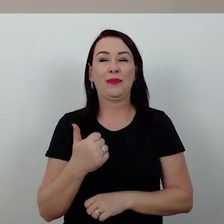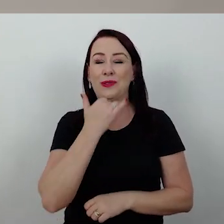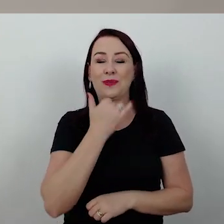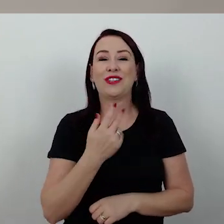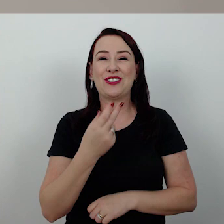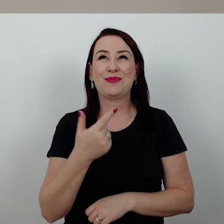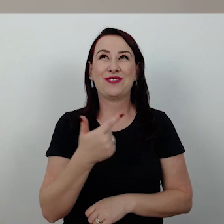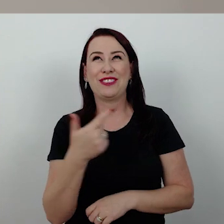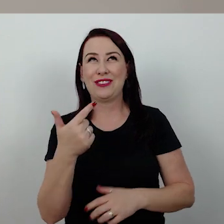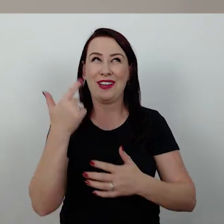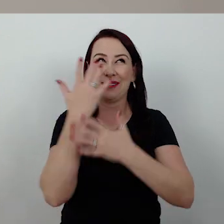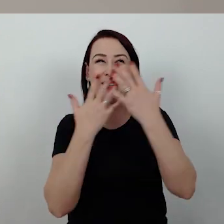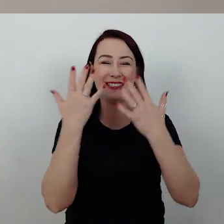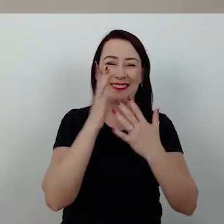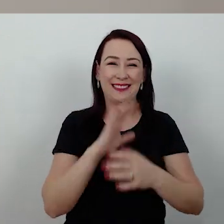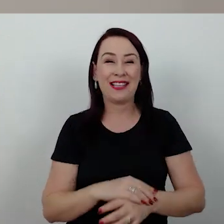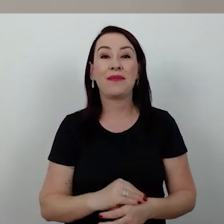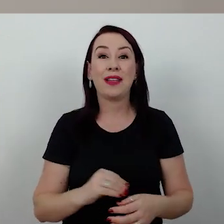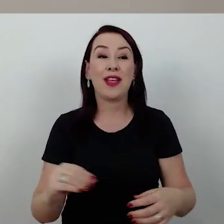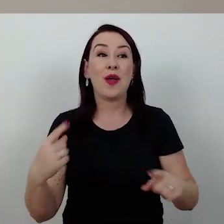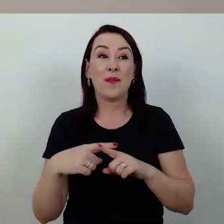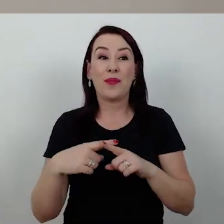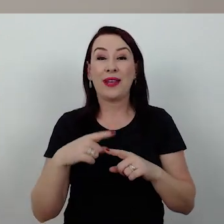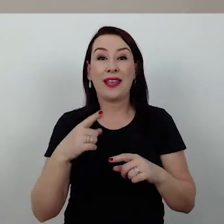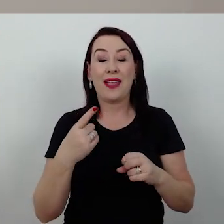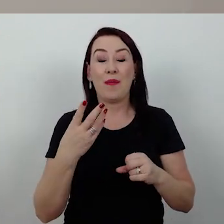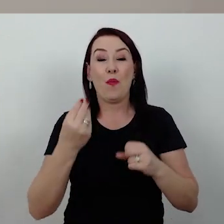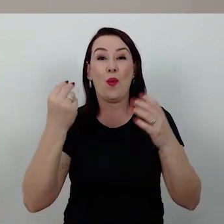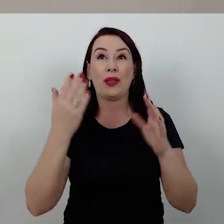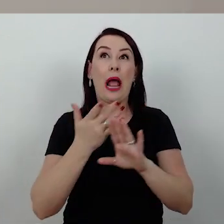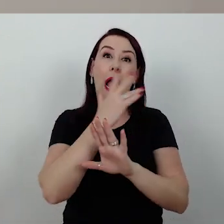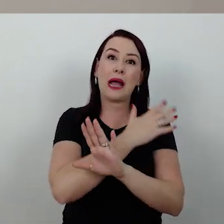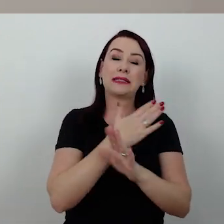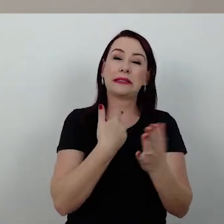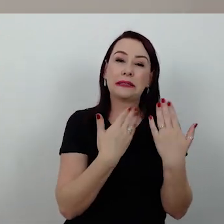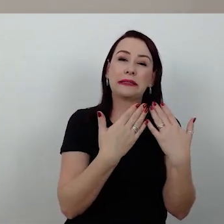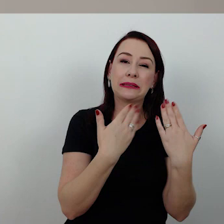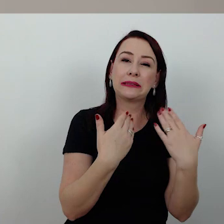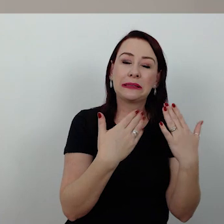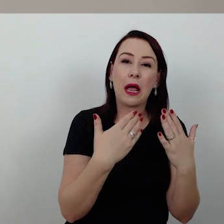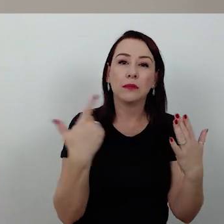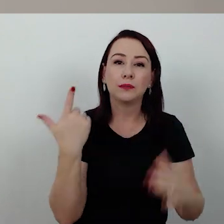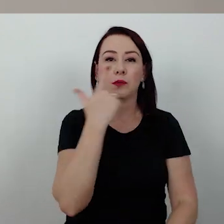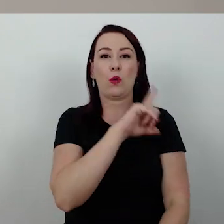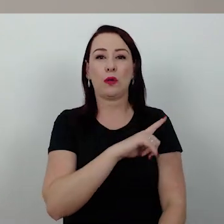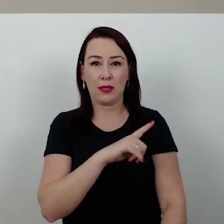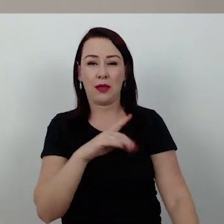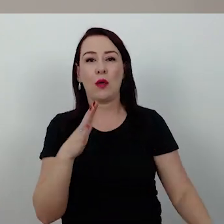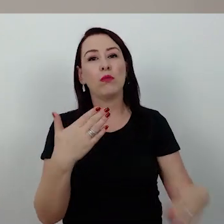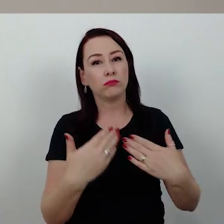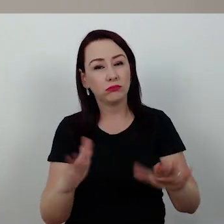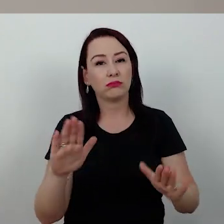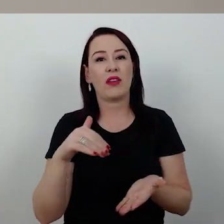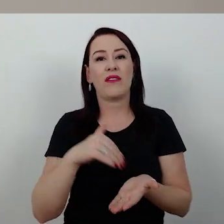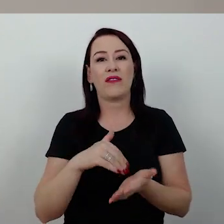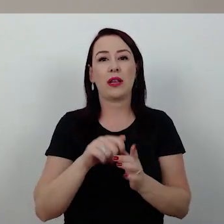2021... Desculpa, 2022, eu já estou perdida aqui no tempo pandêmico. É porque a construção veio muito, né, antes, mas a gente consegue lançar a